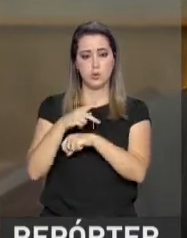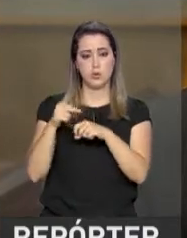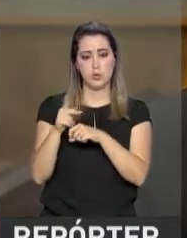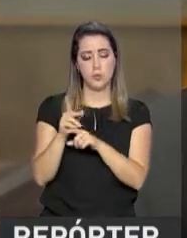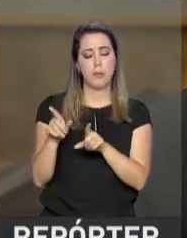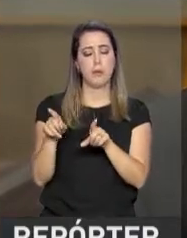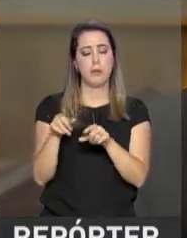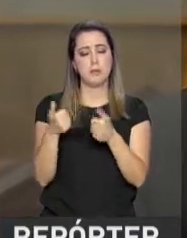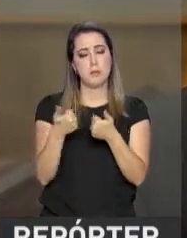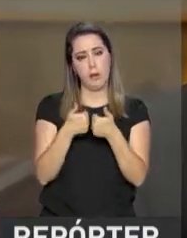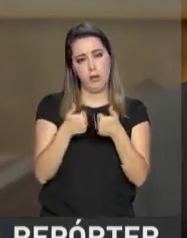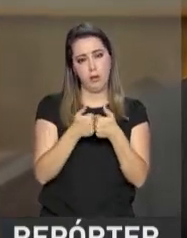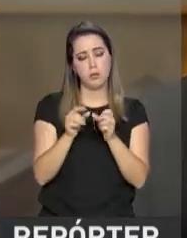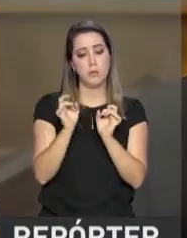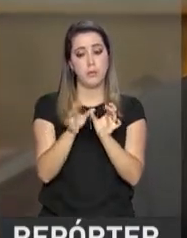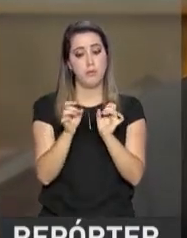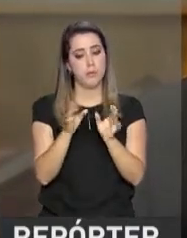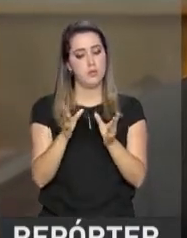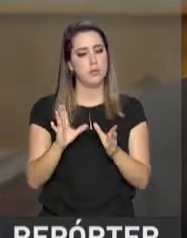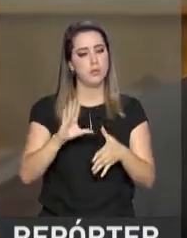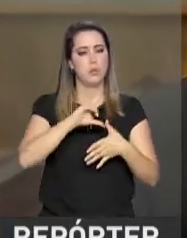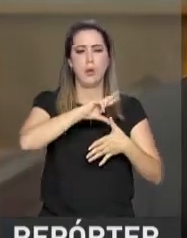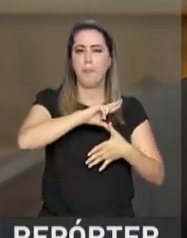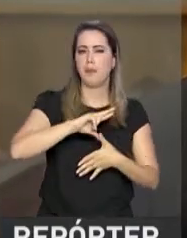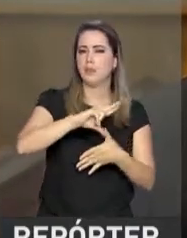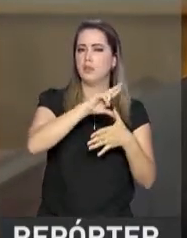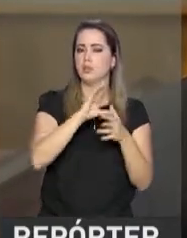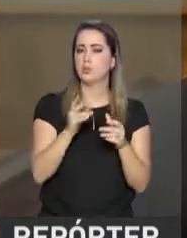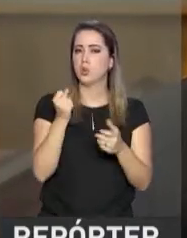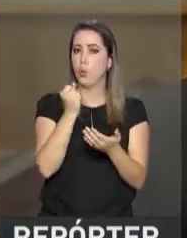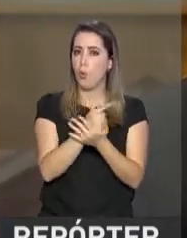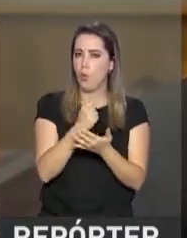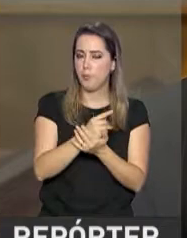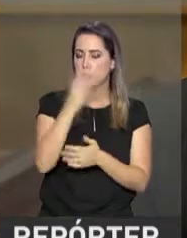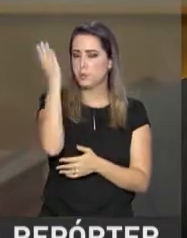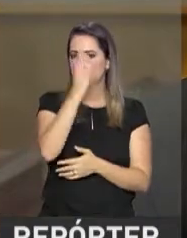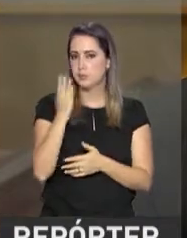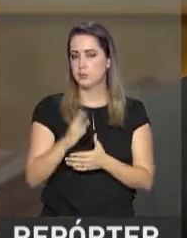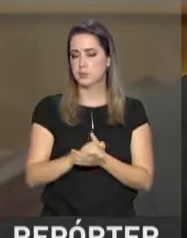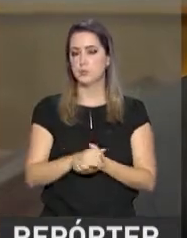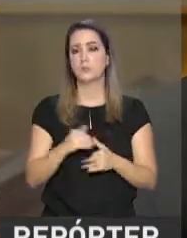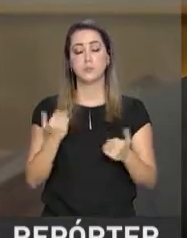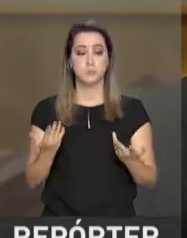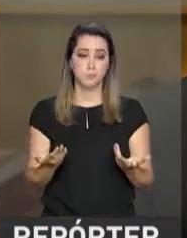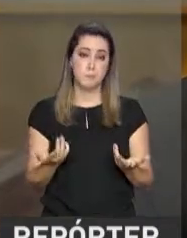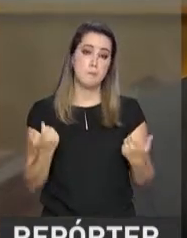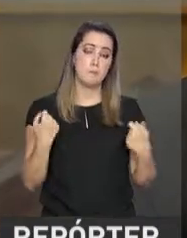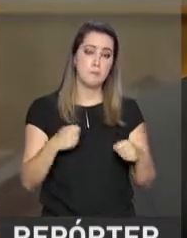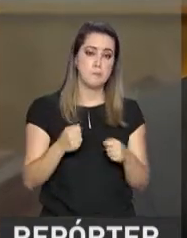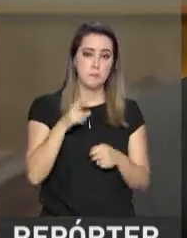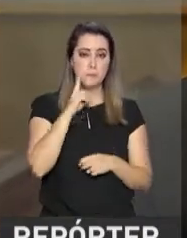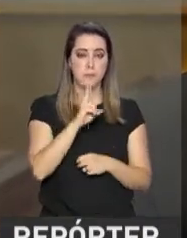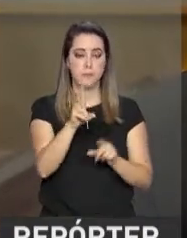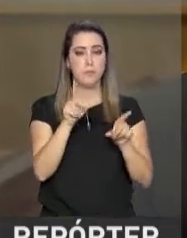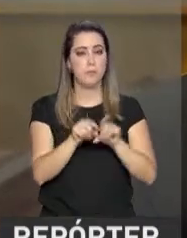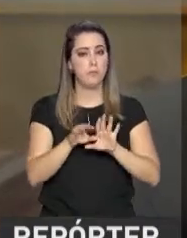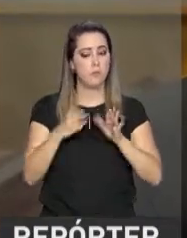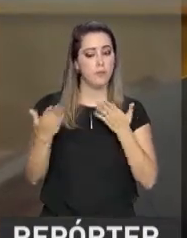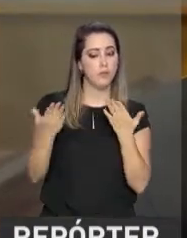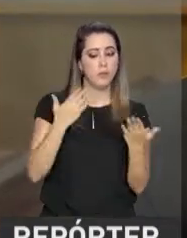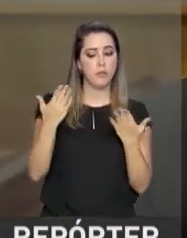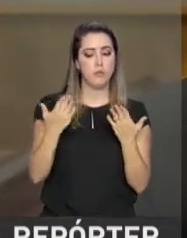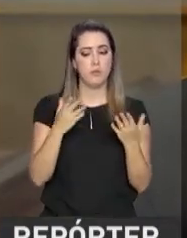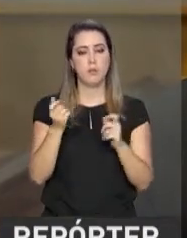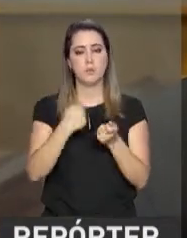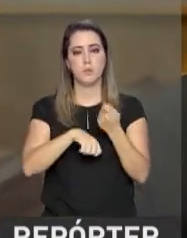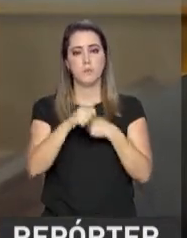na Argentina, mas inclui toda a América Latina, que são os grandes compradores de carros brasileiros. E aí depende, obviamente, do comportamento